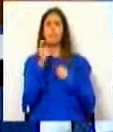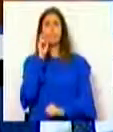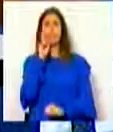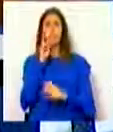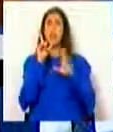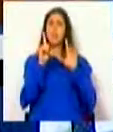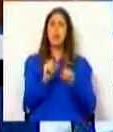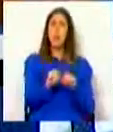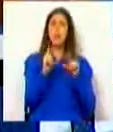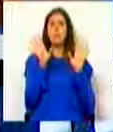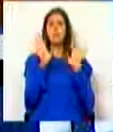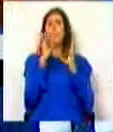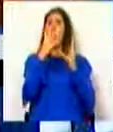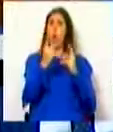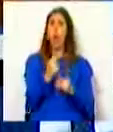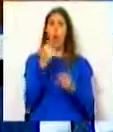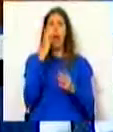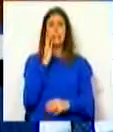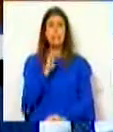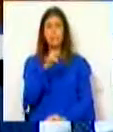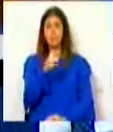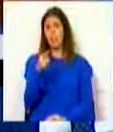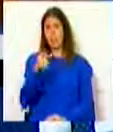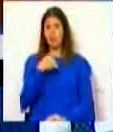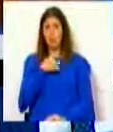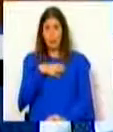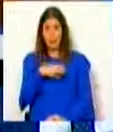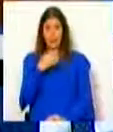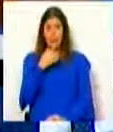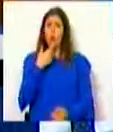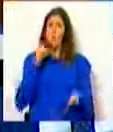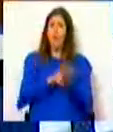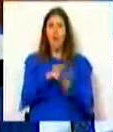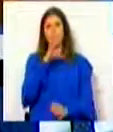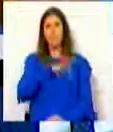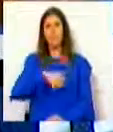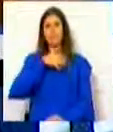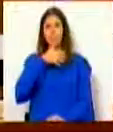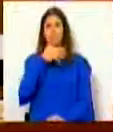passasse também a ser contabilizada neste efeito. E era isto que lhe queria dizer com verdade, Sr. Deputado.